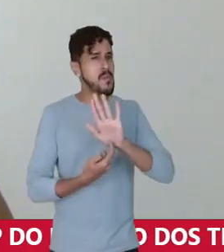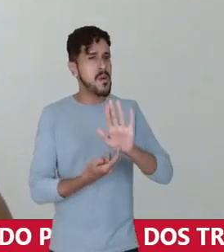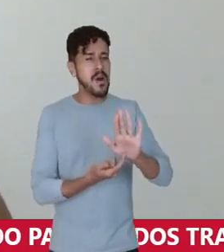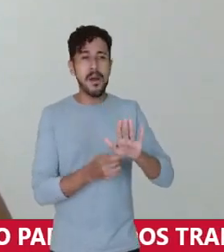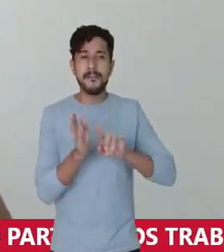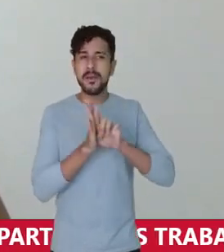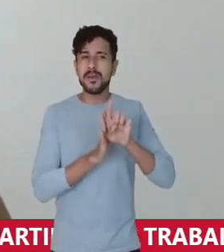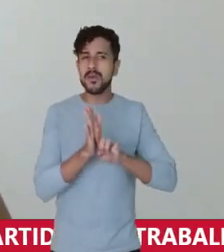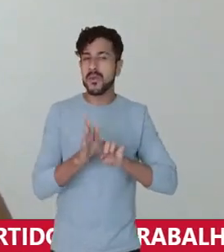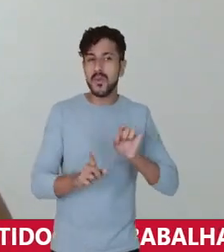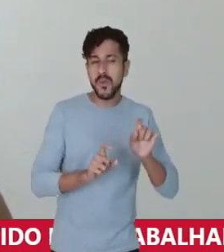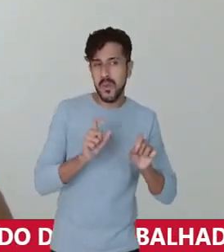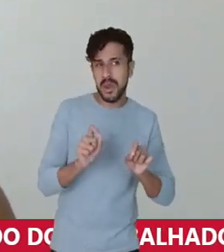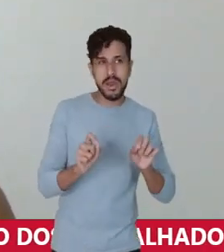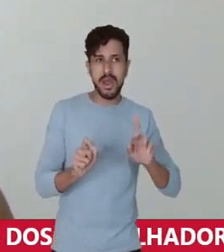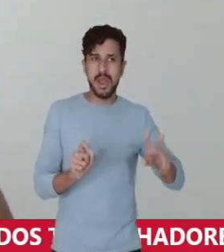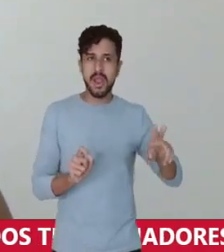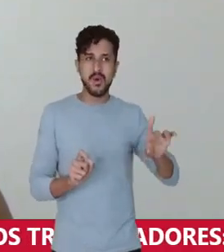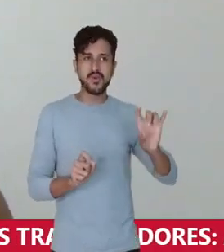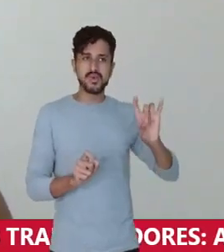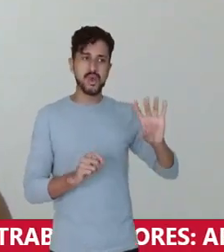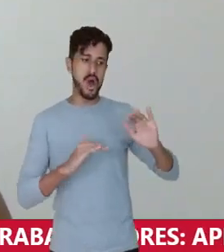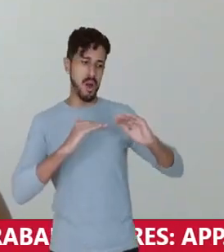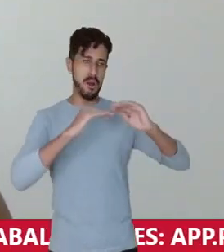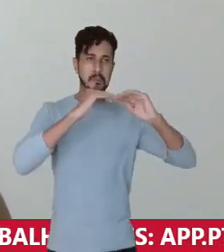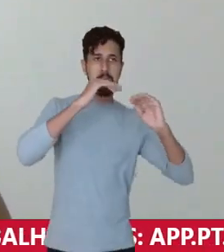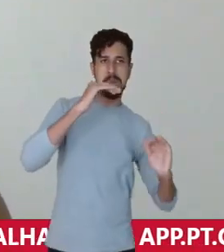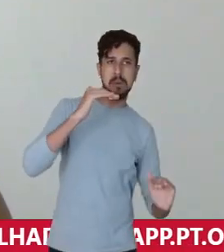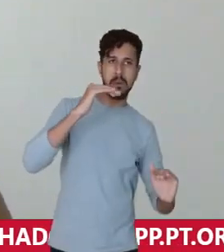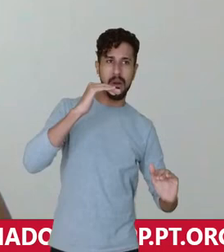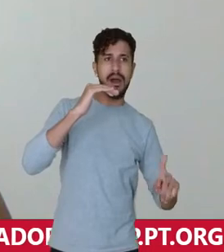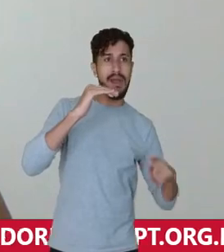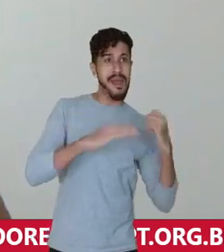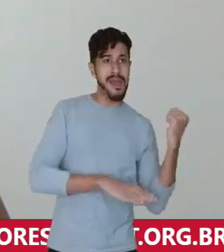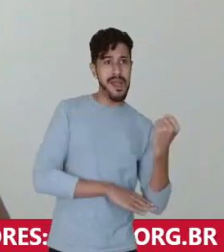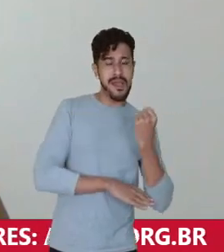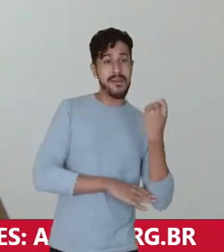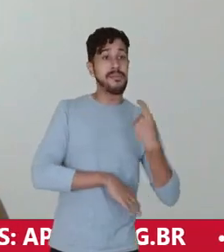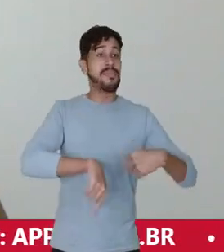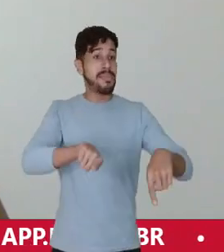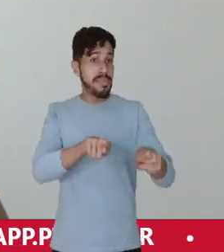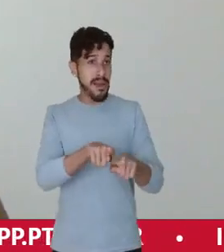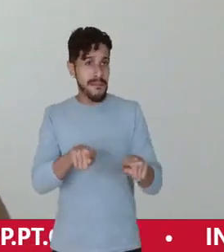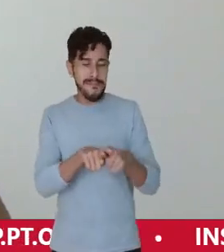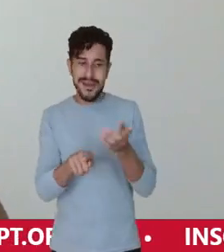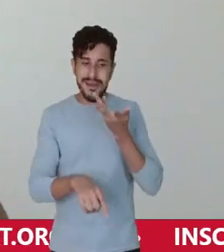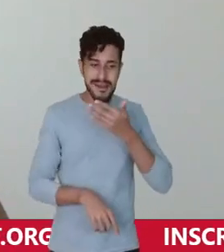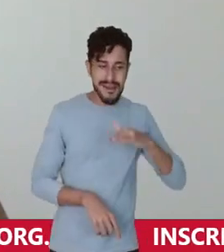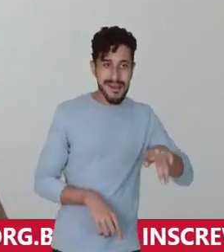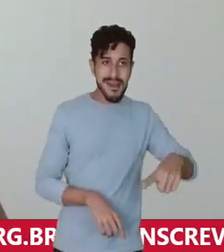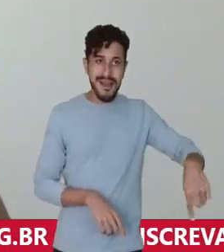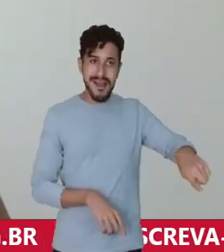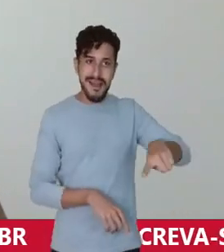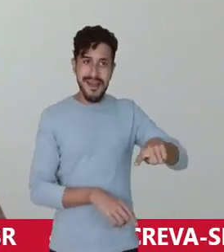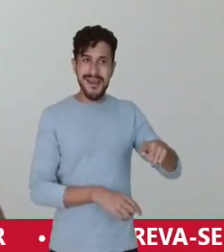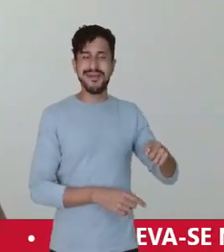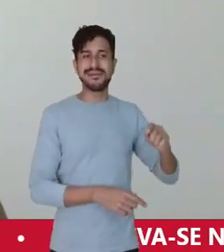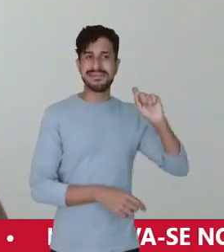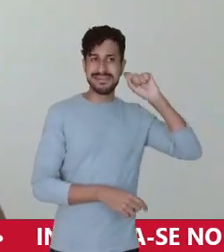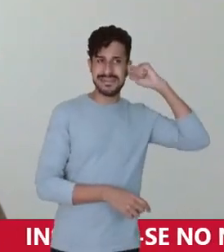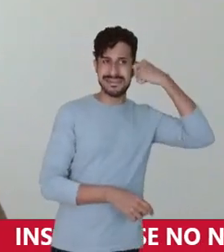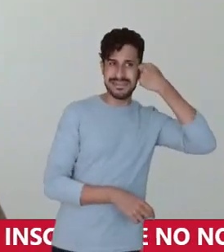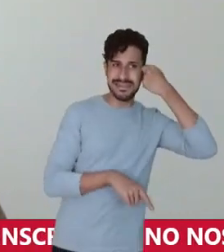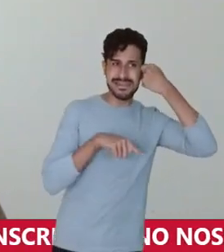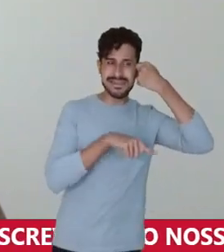que não apenas as desigualdades, elas são extremas, mas que as crianças negras, elas